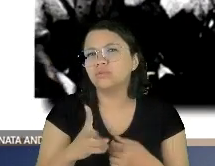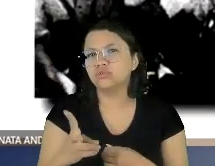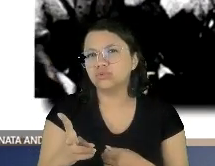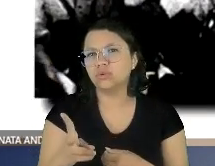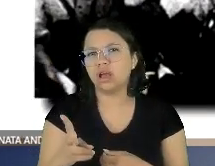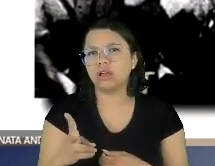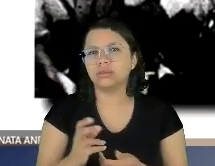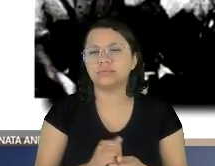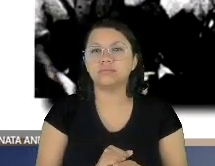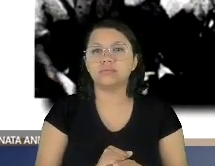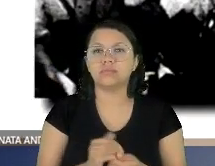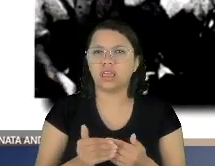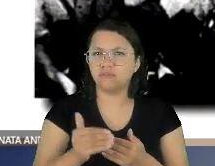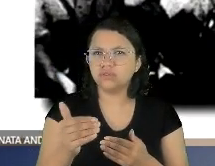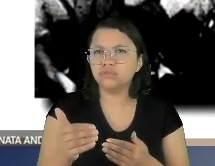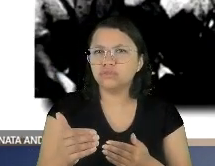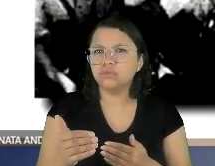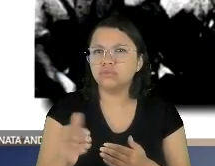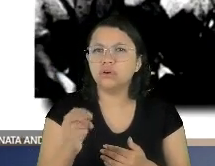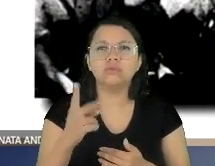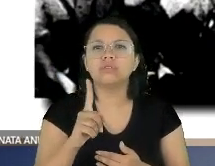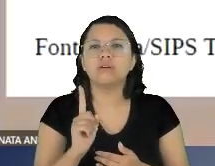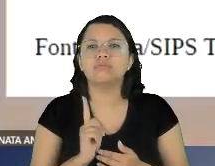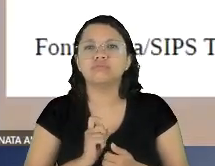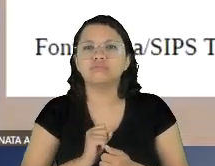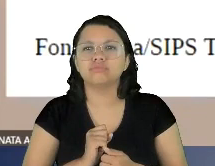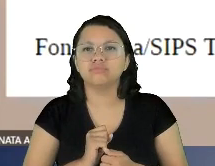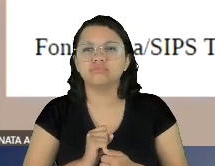da população avançou ou não?